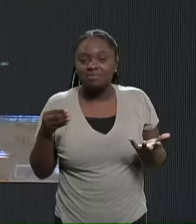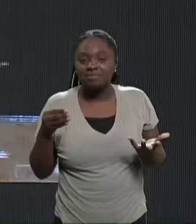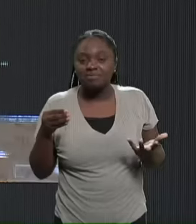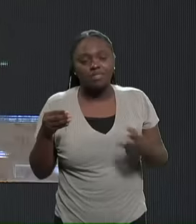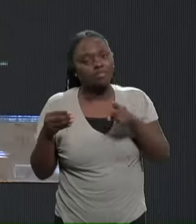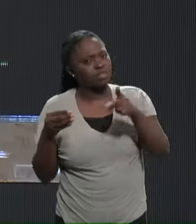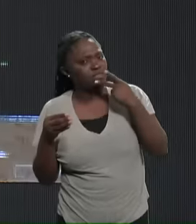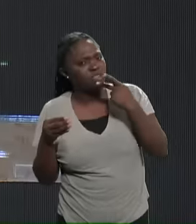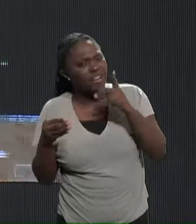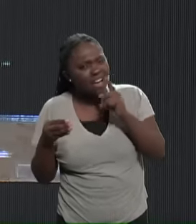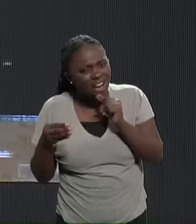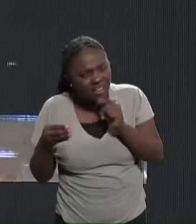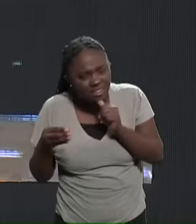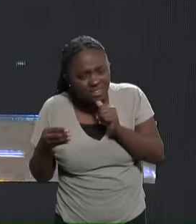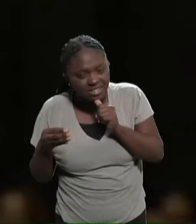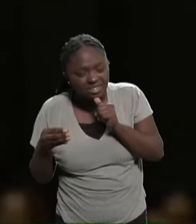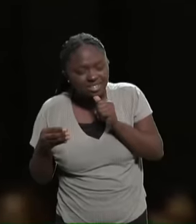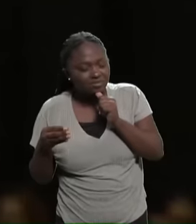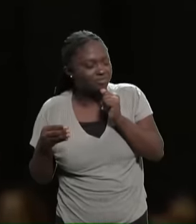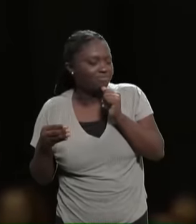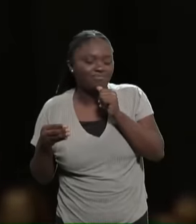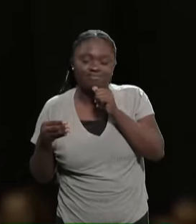Você falou água?